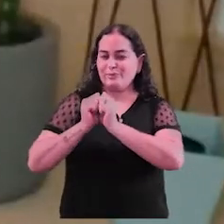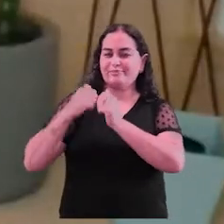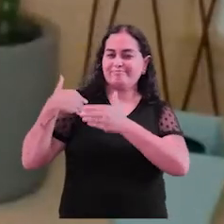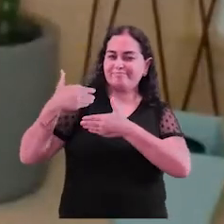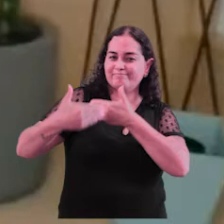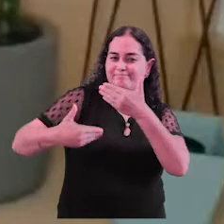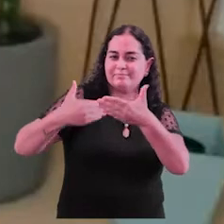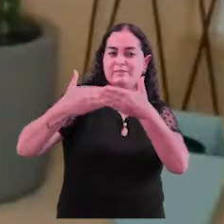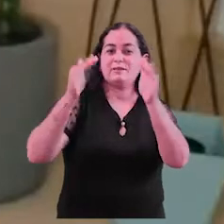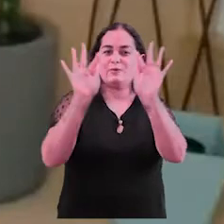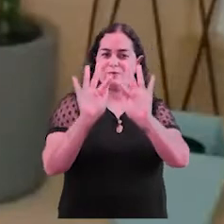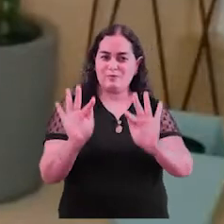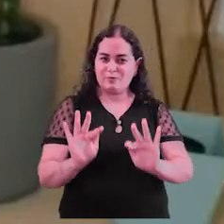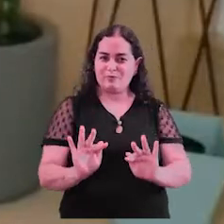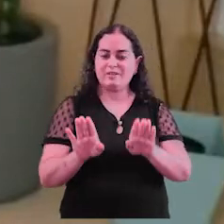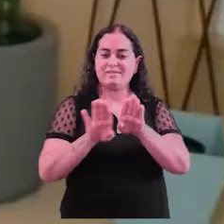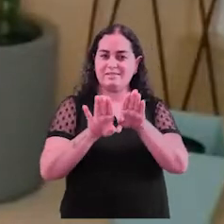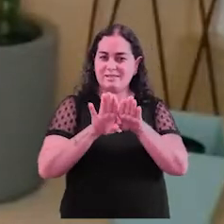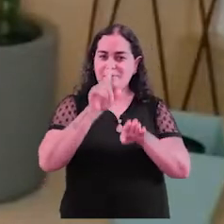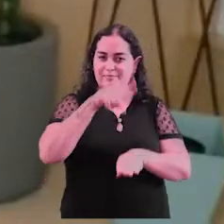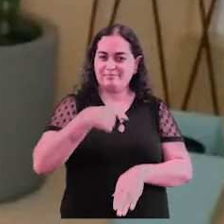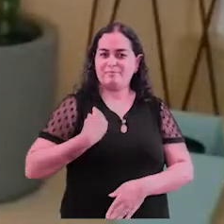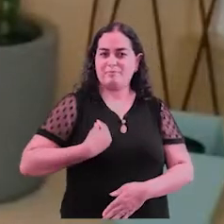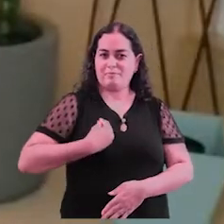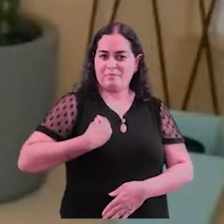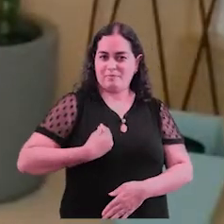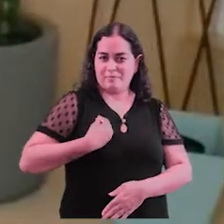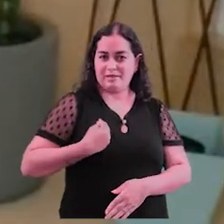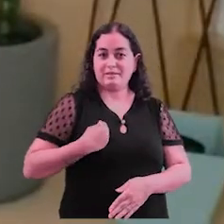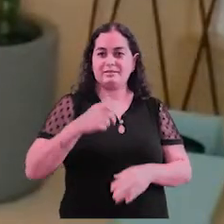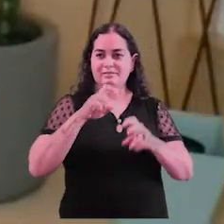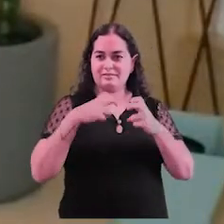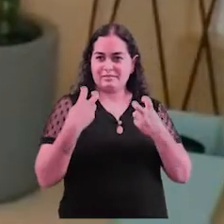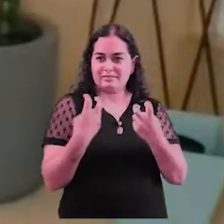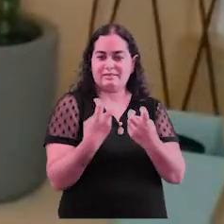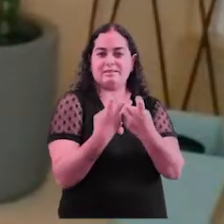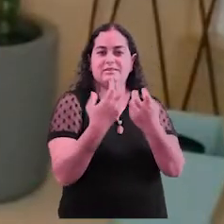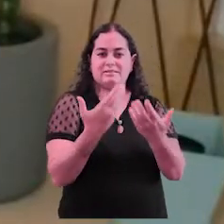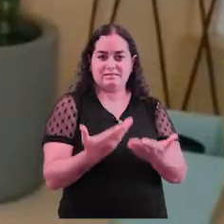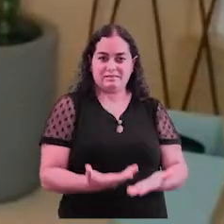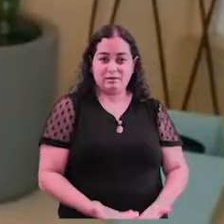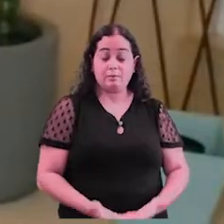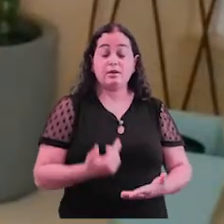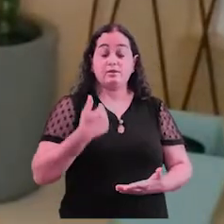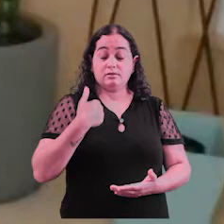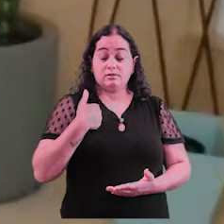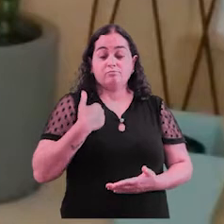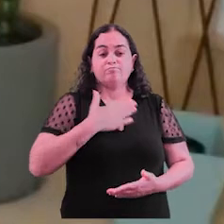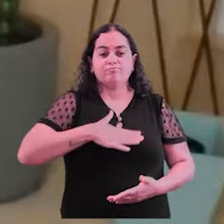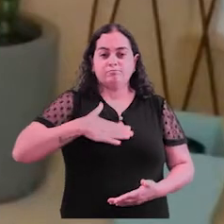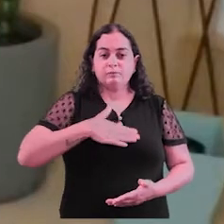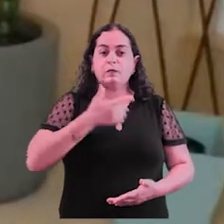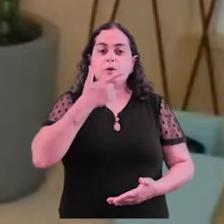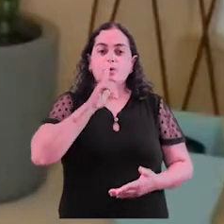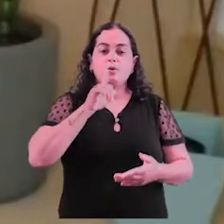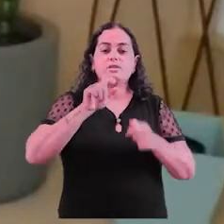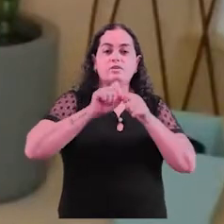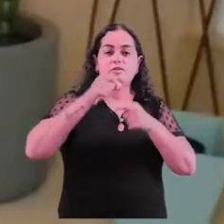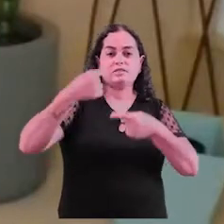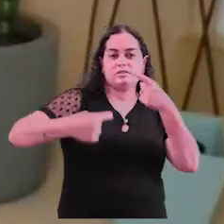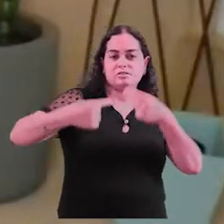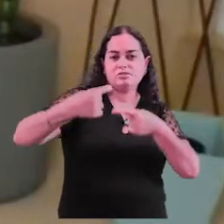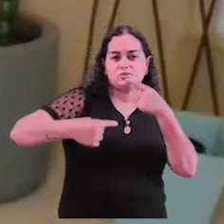caminhadas, também estou muito feliz de estar aqui com ela nessa mesa de debate, e desejo que a gente consiga fazer uma